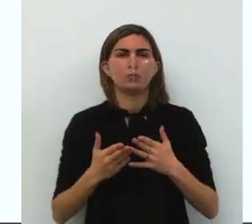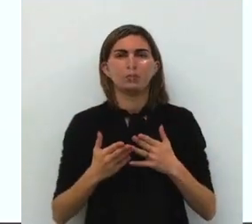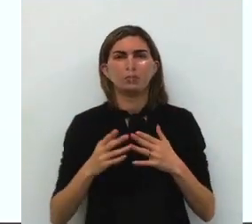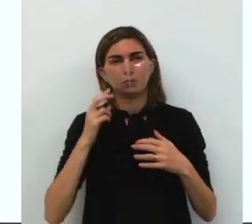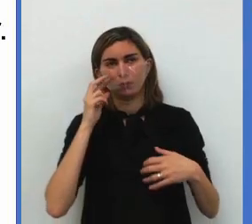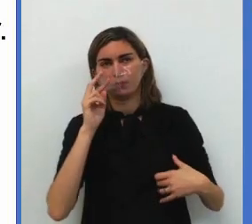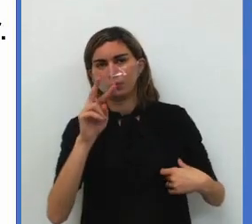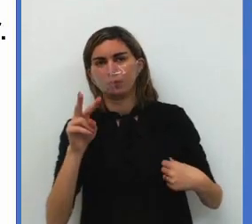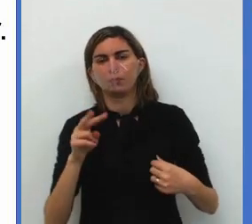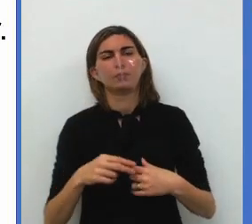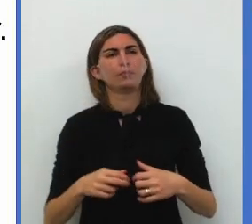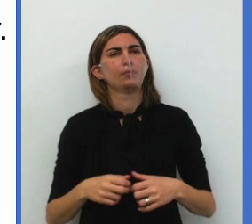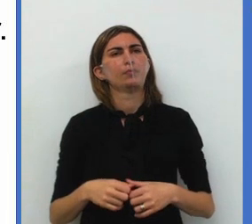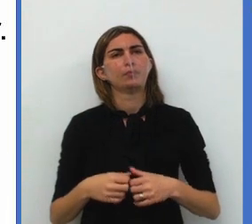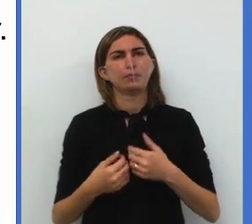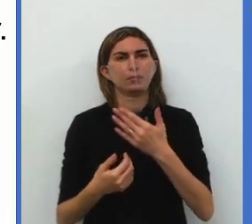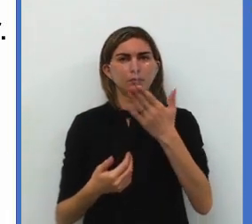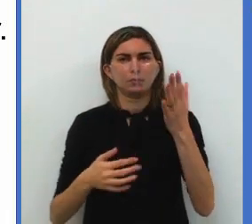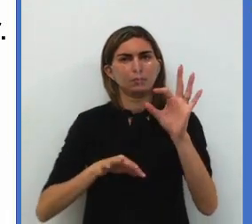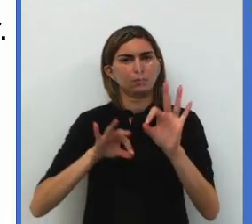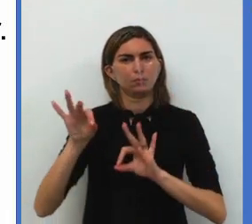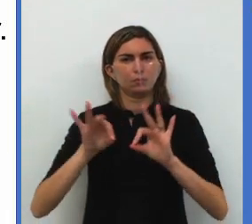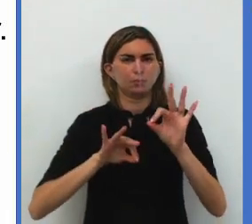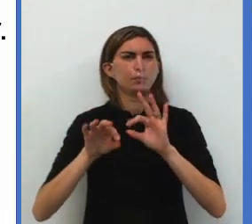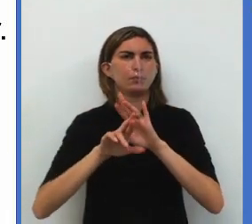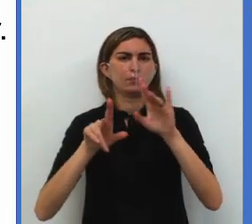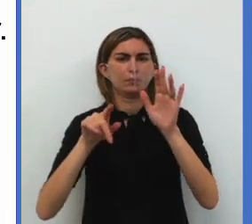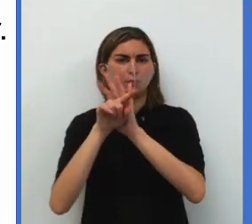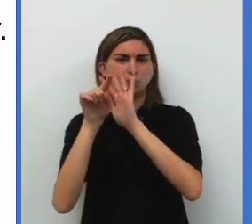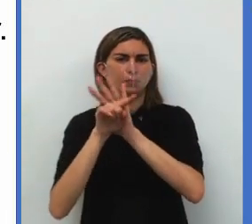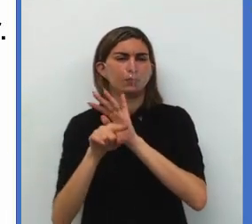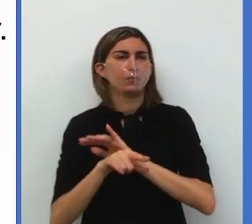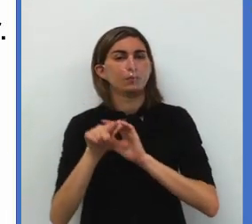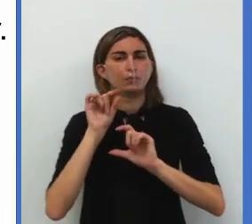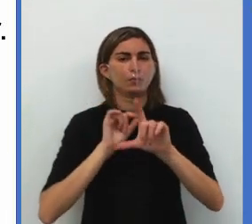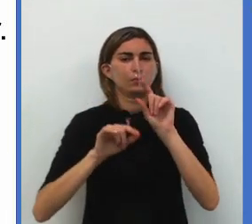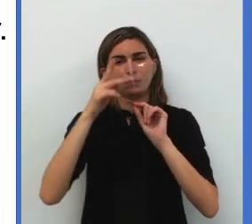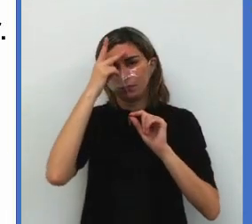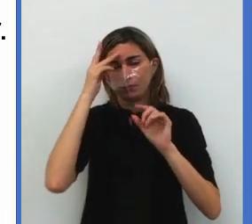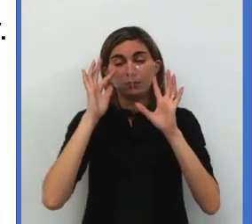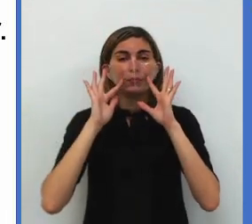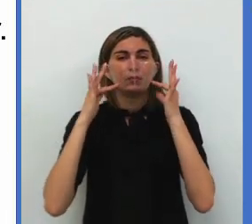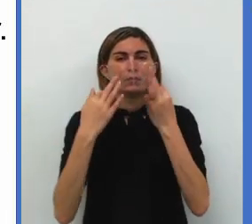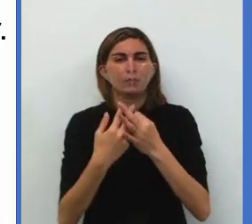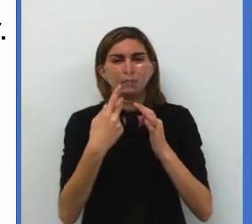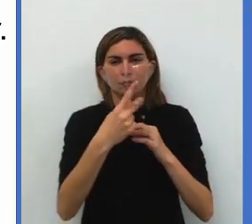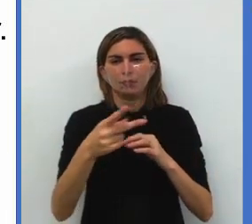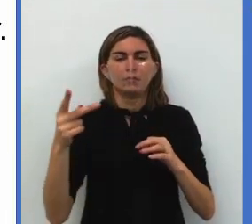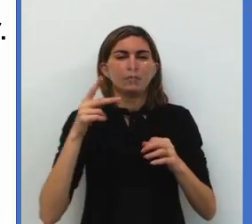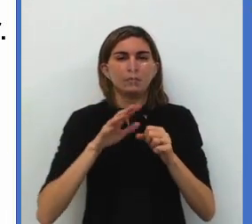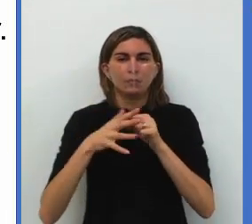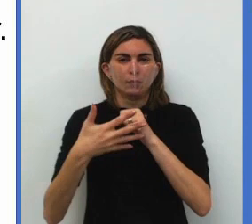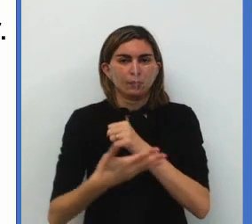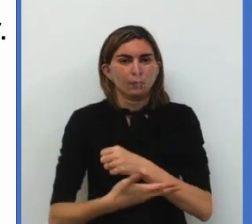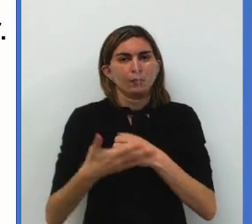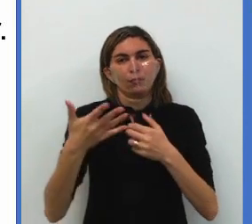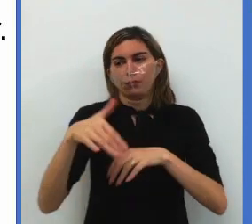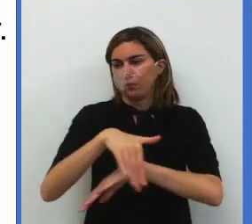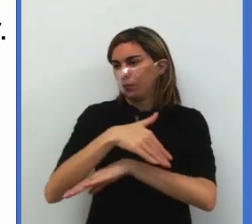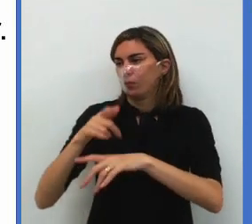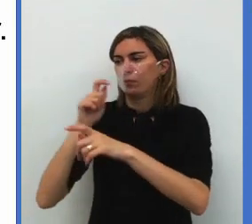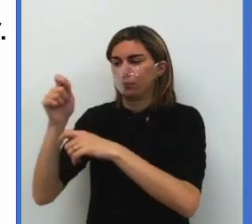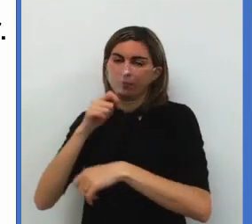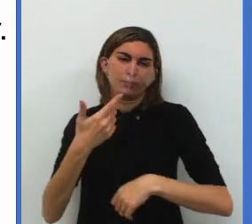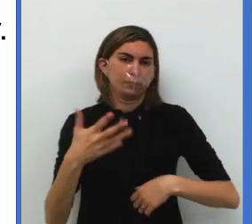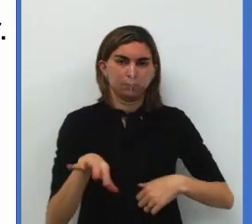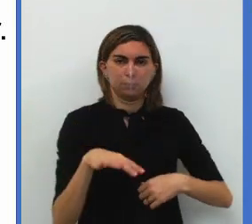quê? Veja, prepare uma série de perguntas e escolha alguém da sua família, porque em tempos de Covid você não vai querer ir na rua e